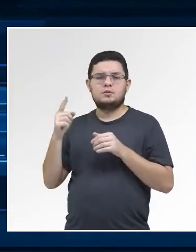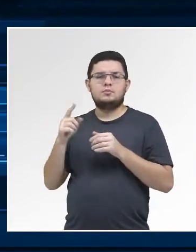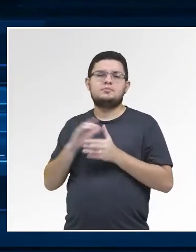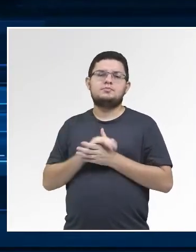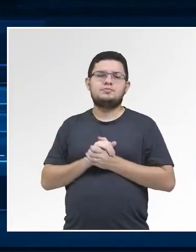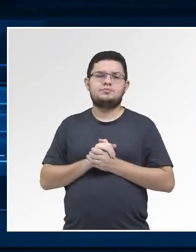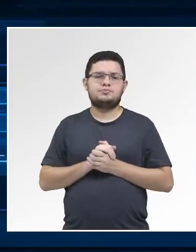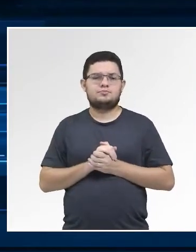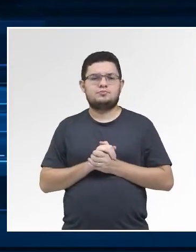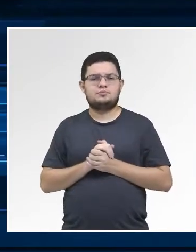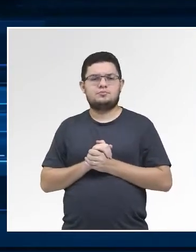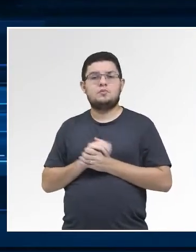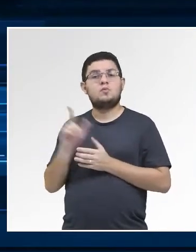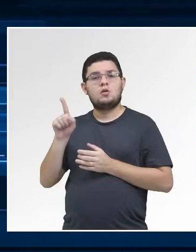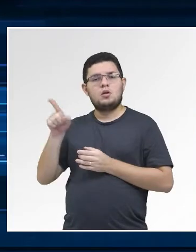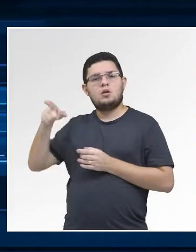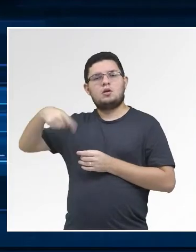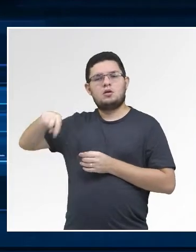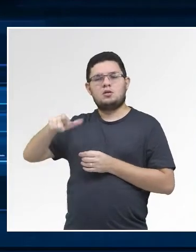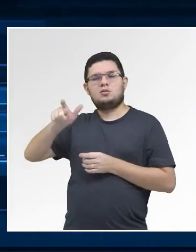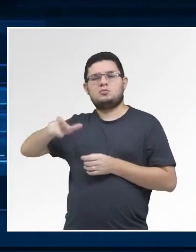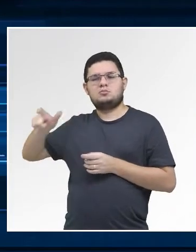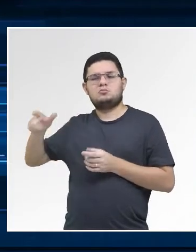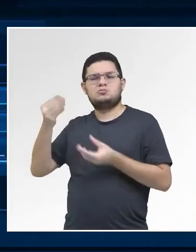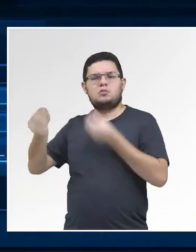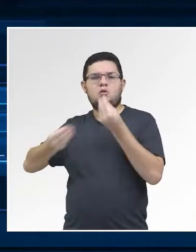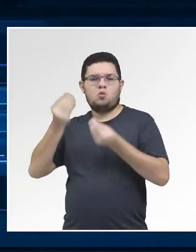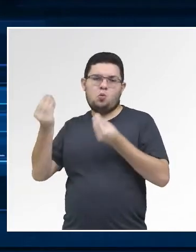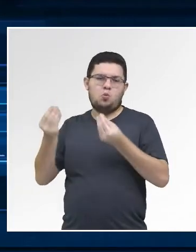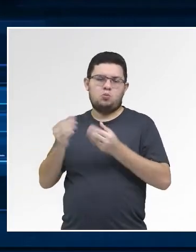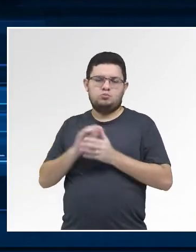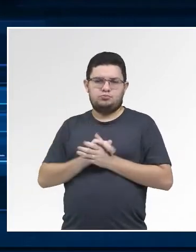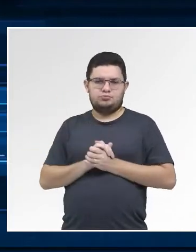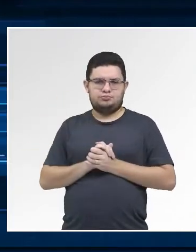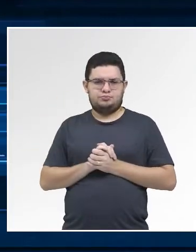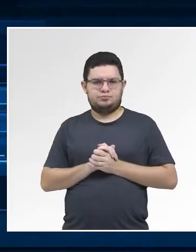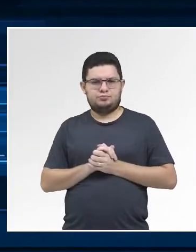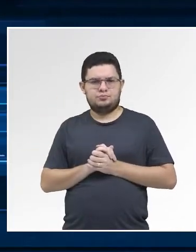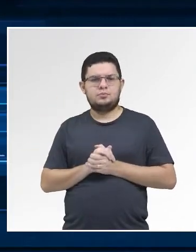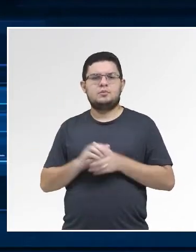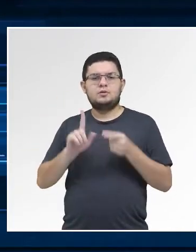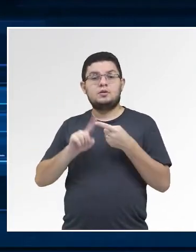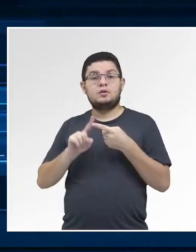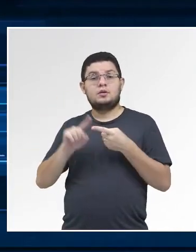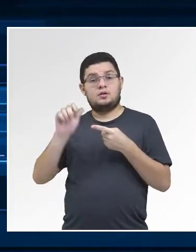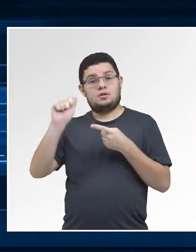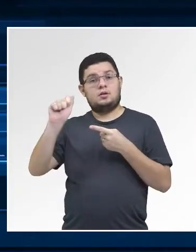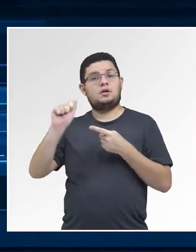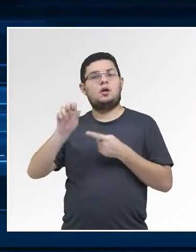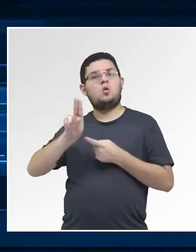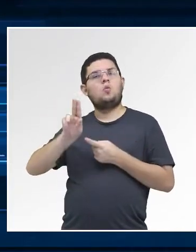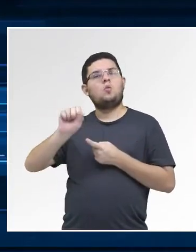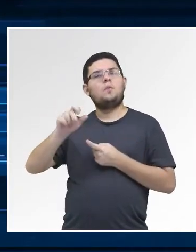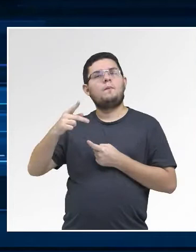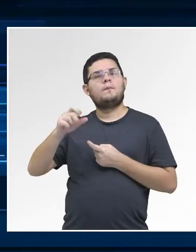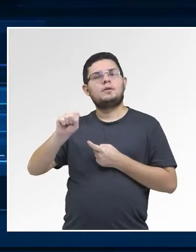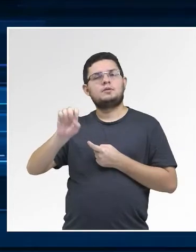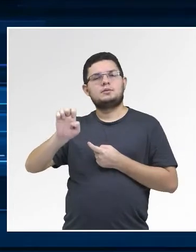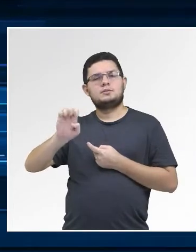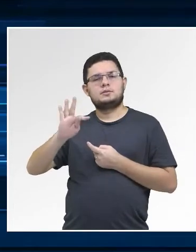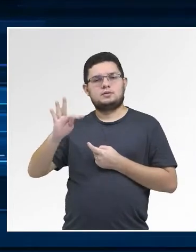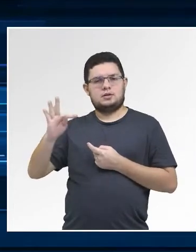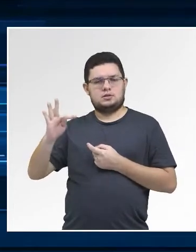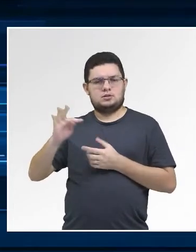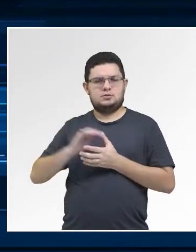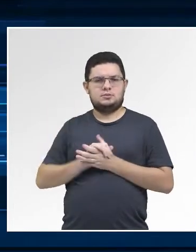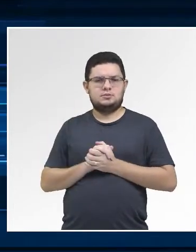lá. Letter A, they are upset. Or letter B, they